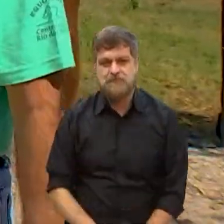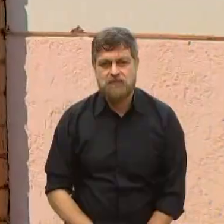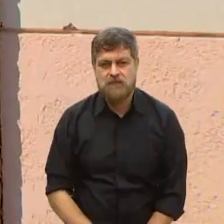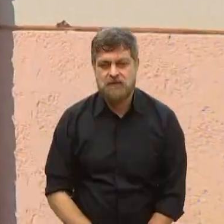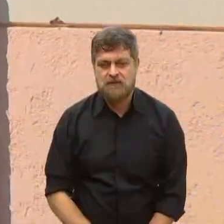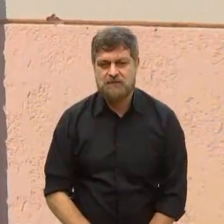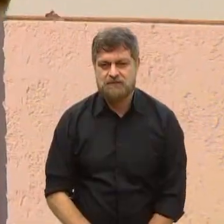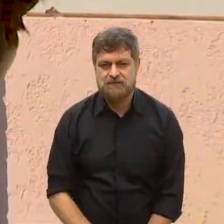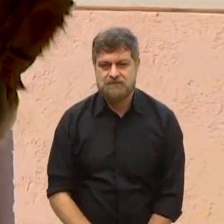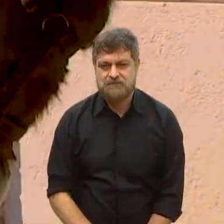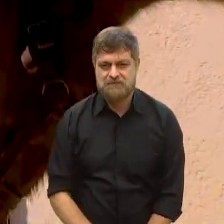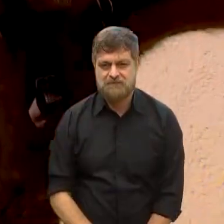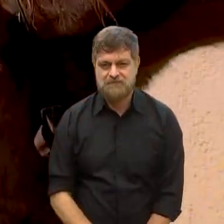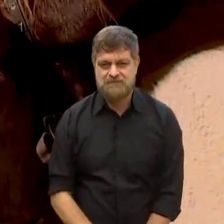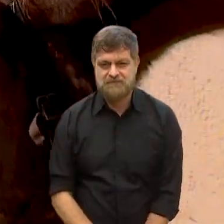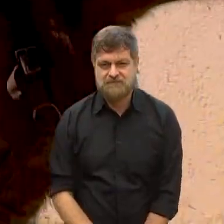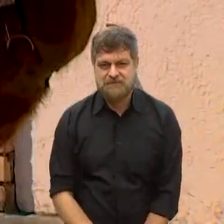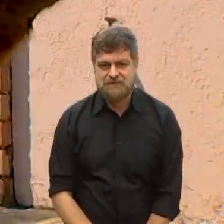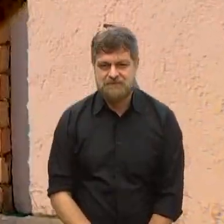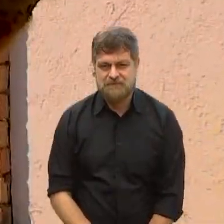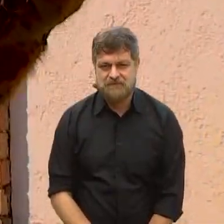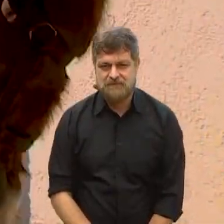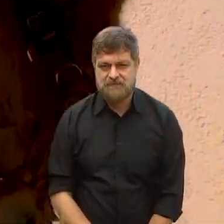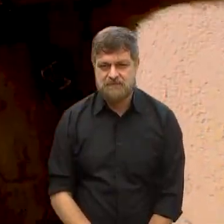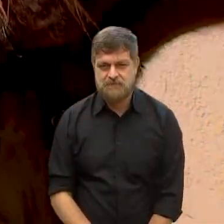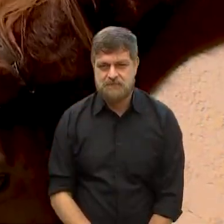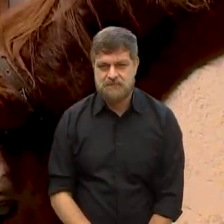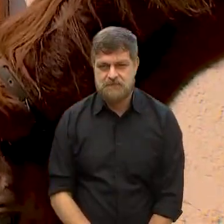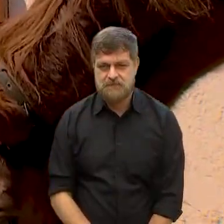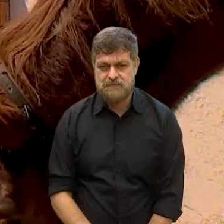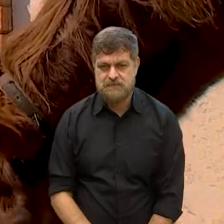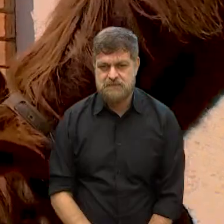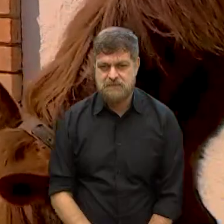especial. Mais um passo.